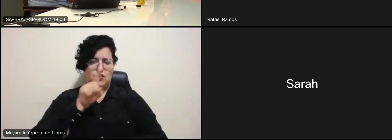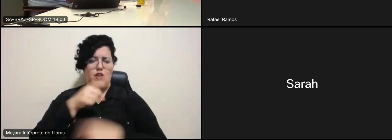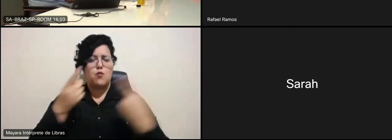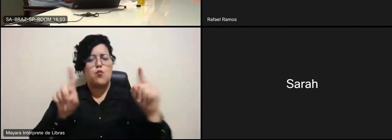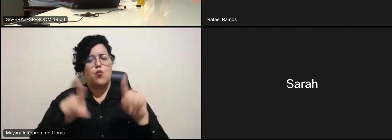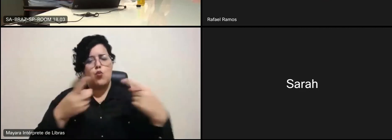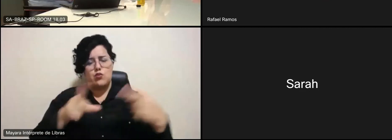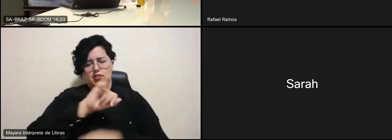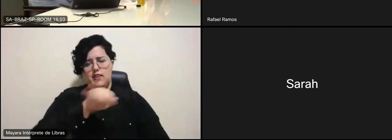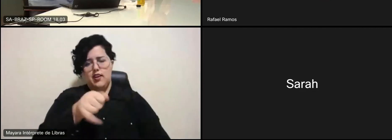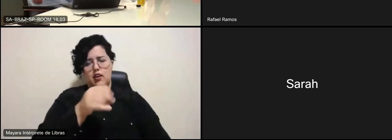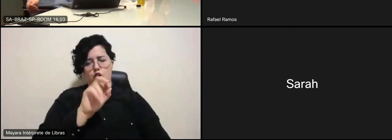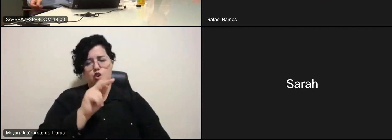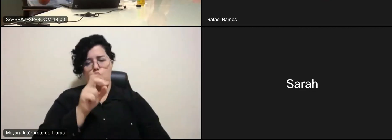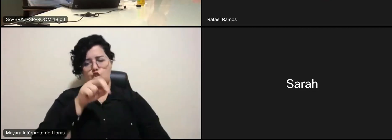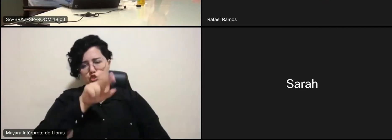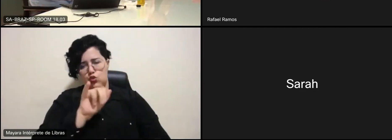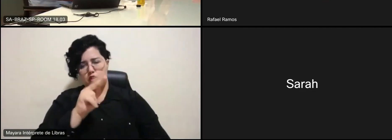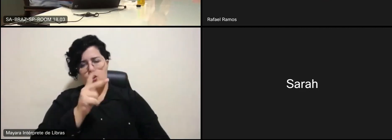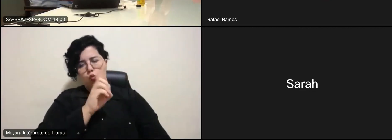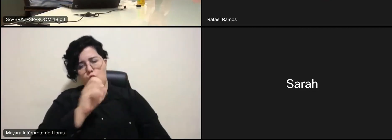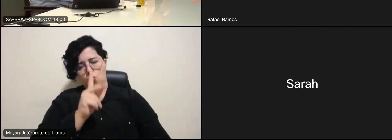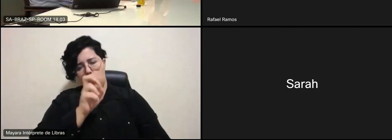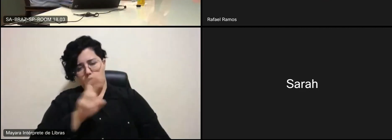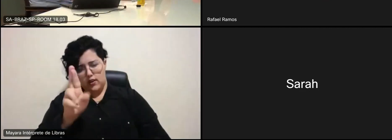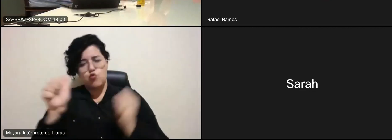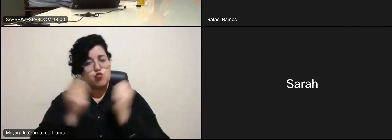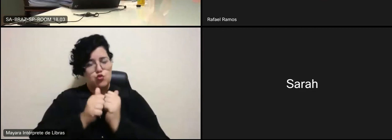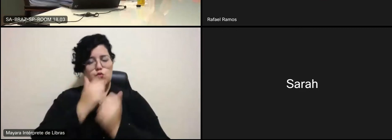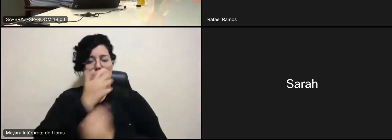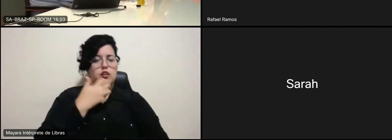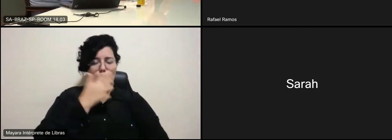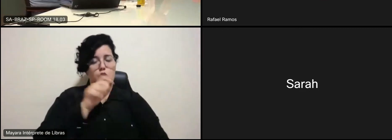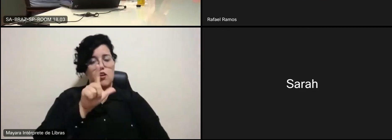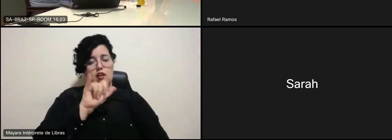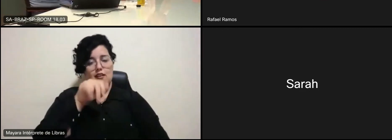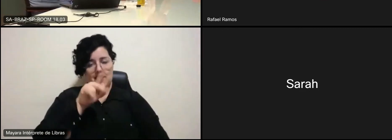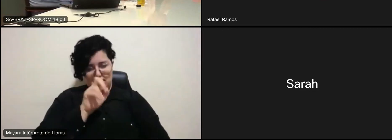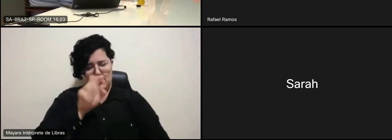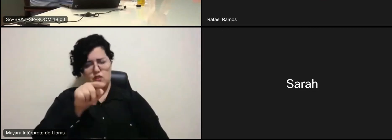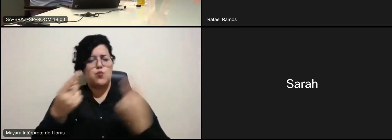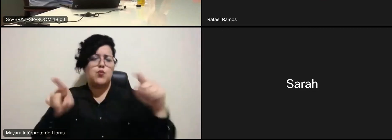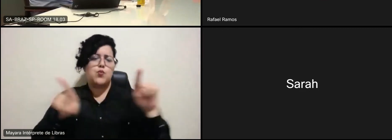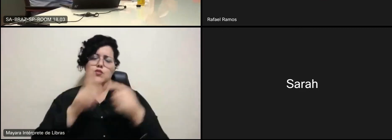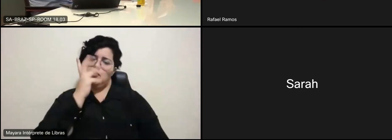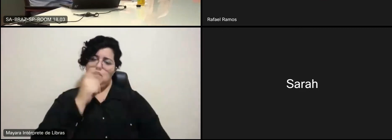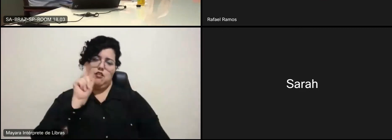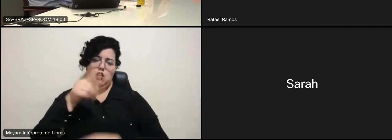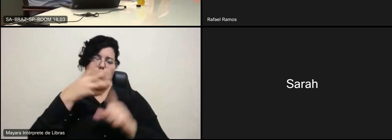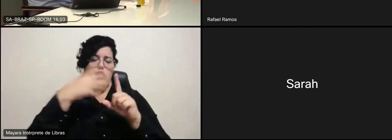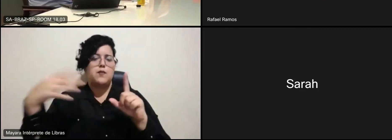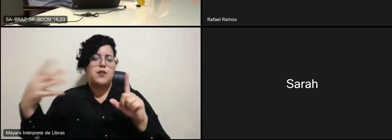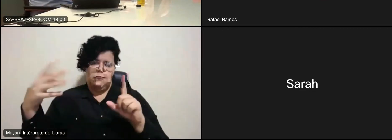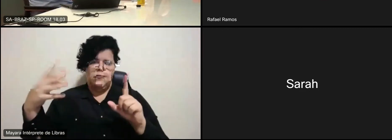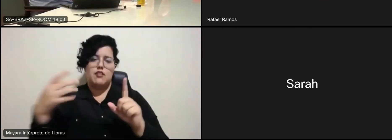a Liniker, que eu acho que fala muito sobre a nossa temática. Não tenho muito para falar, acho que a música já diz bastante coisa, então finalizo